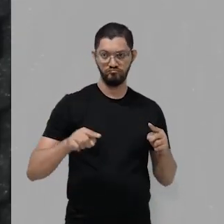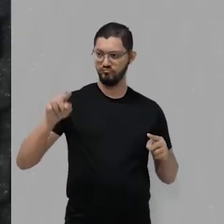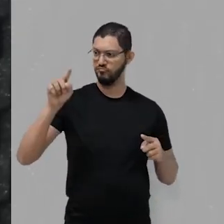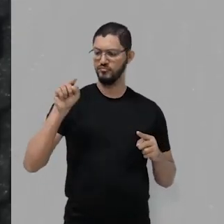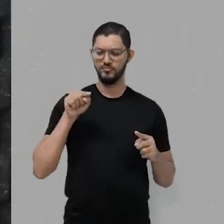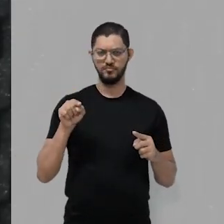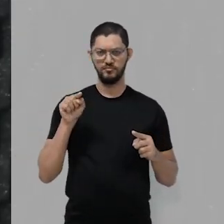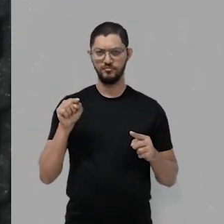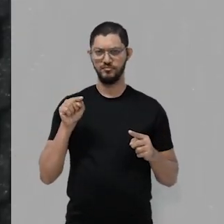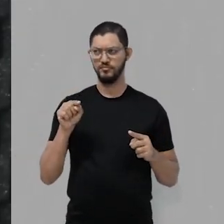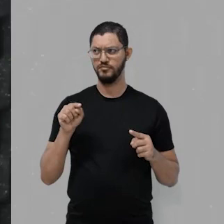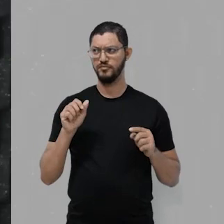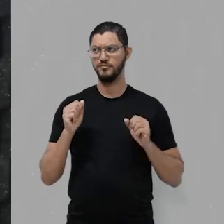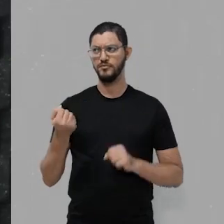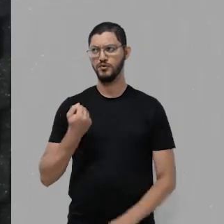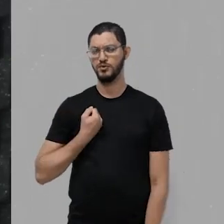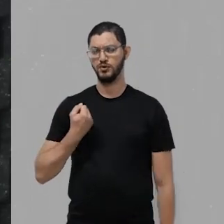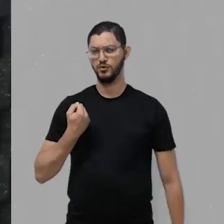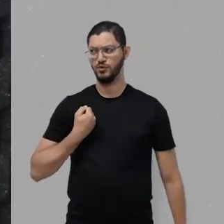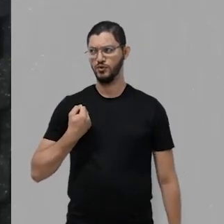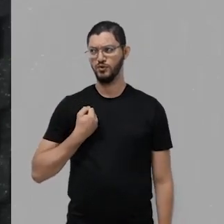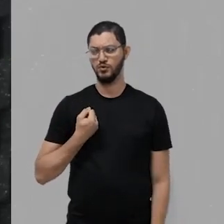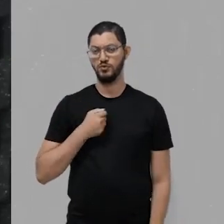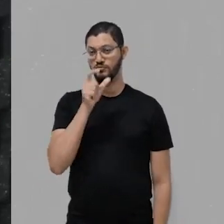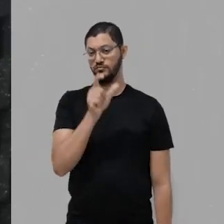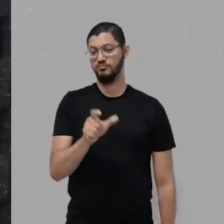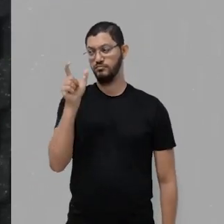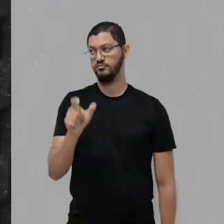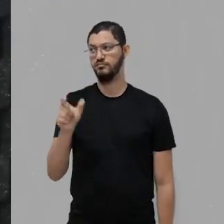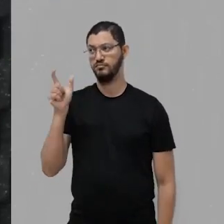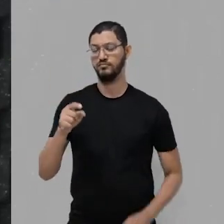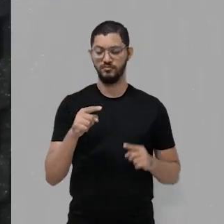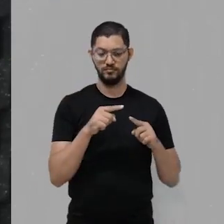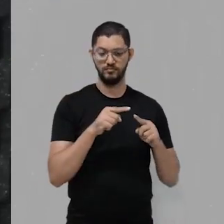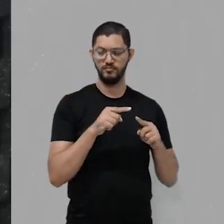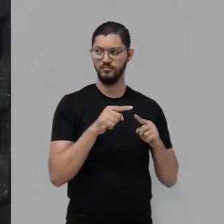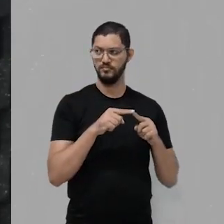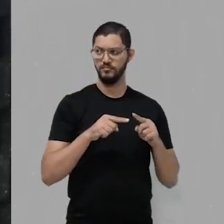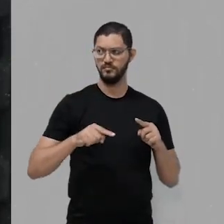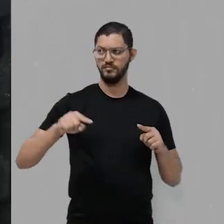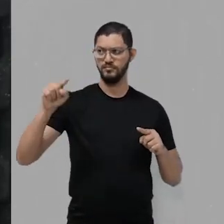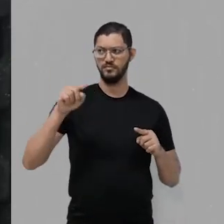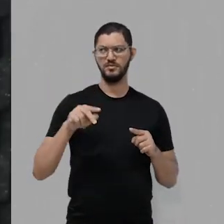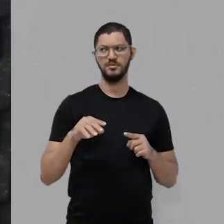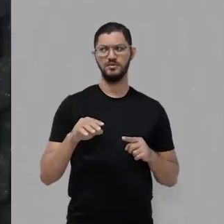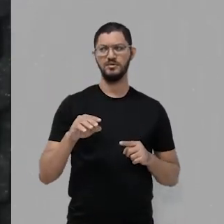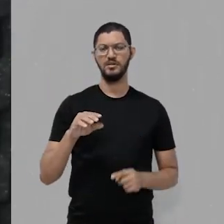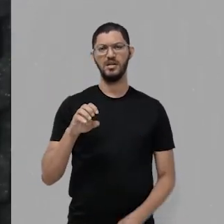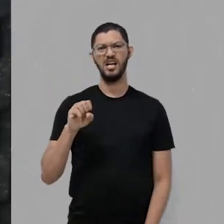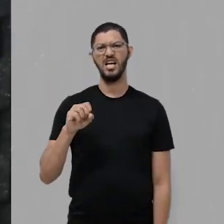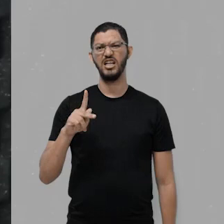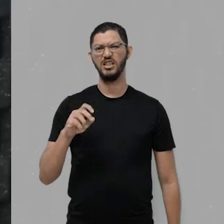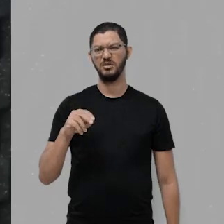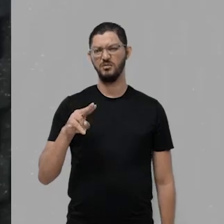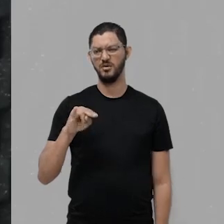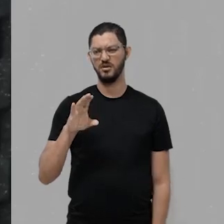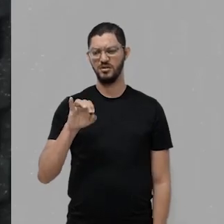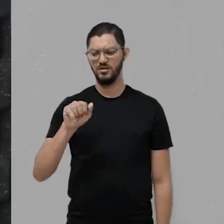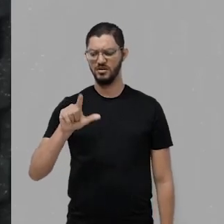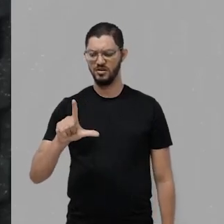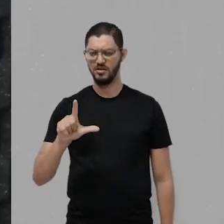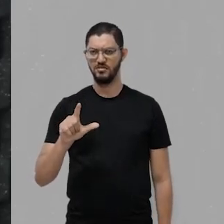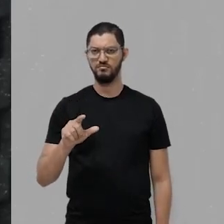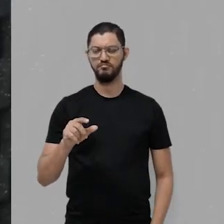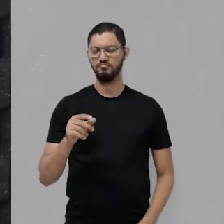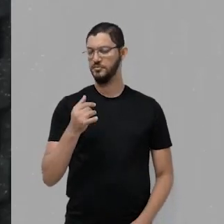progressão geométrica, o número de indivíduos aqui, ele cresce exponencialmente. Isso significa, por exemplo,